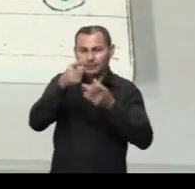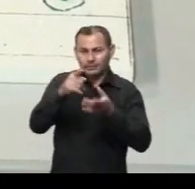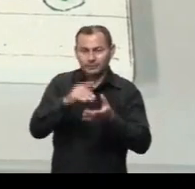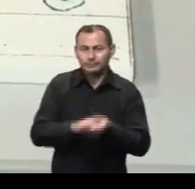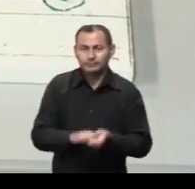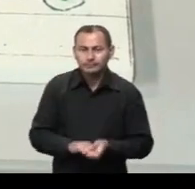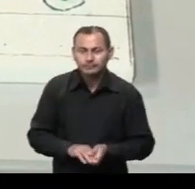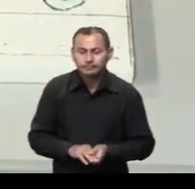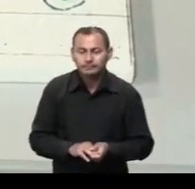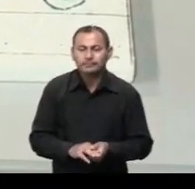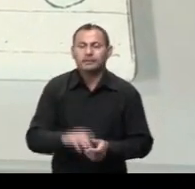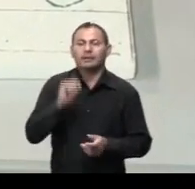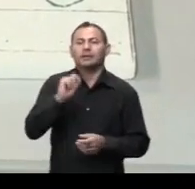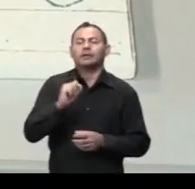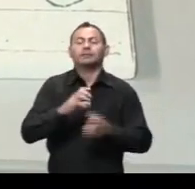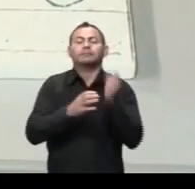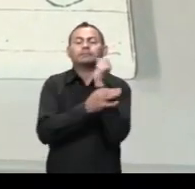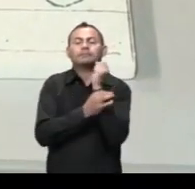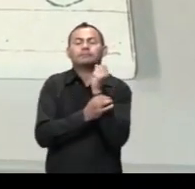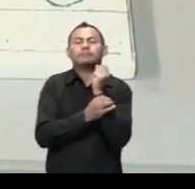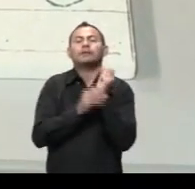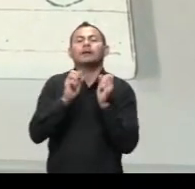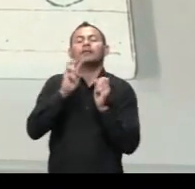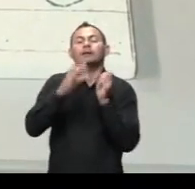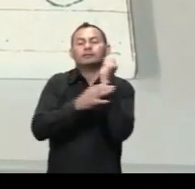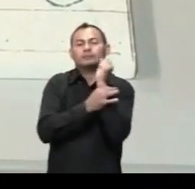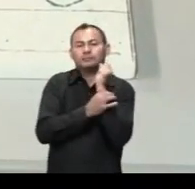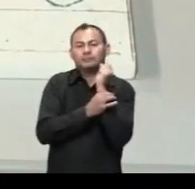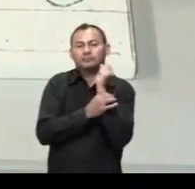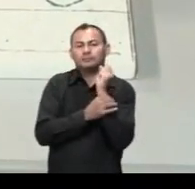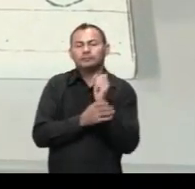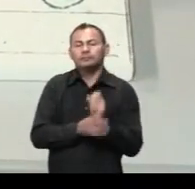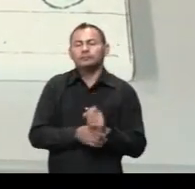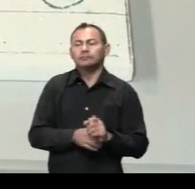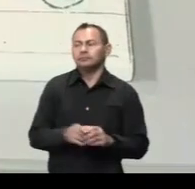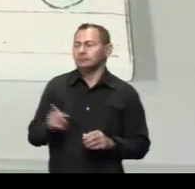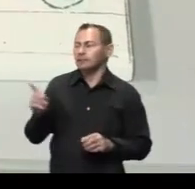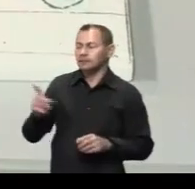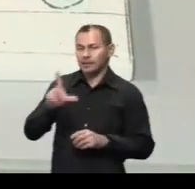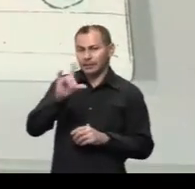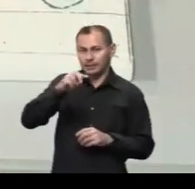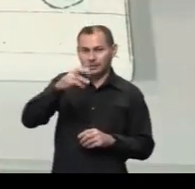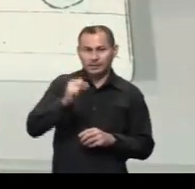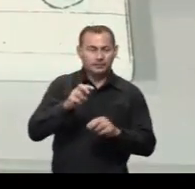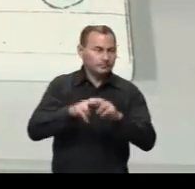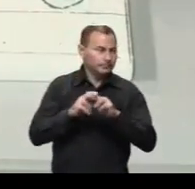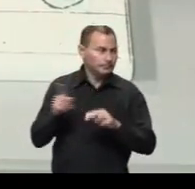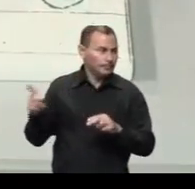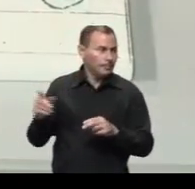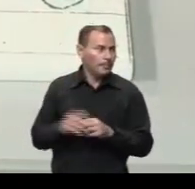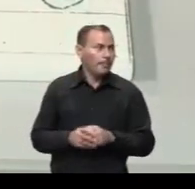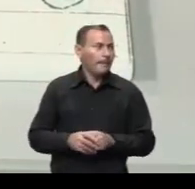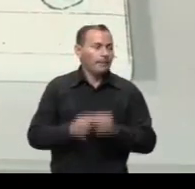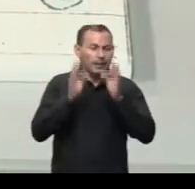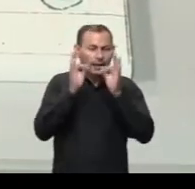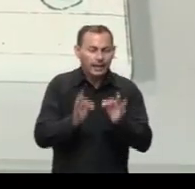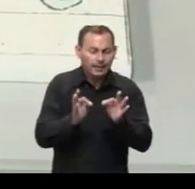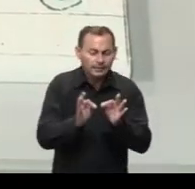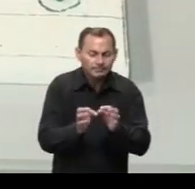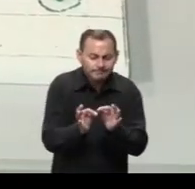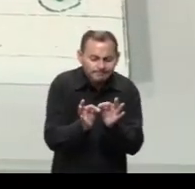vocês. Quem vai me garantir que essa linha aqui está